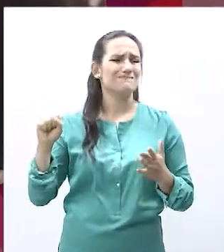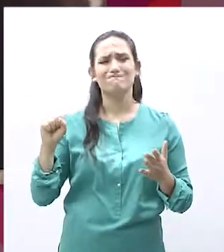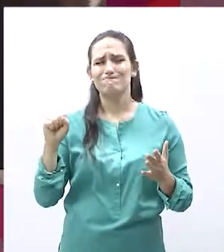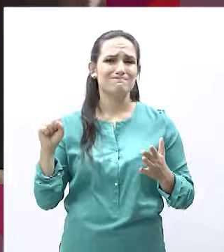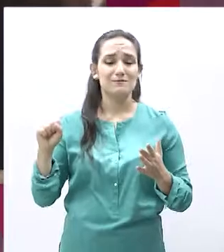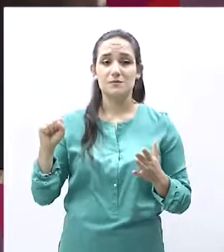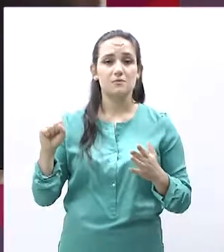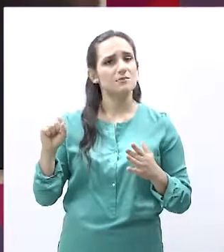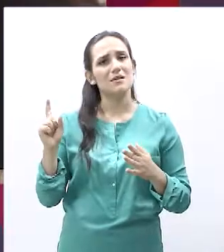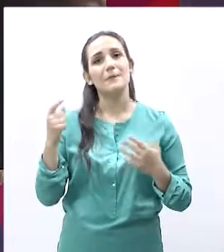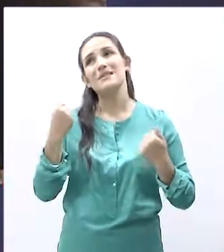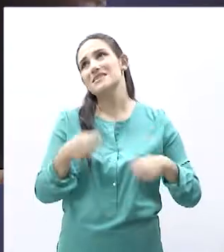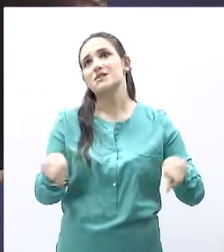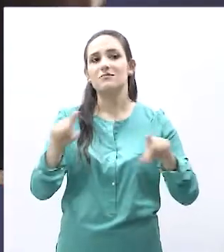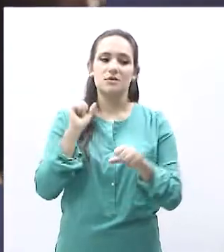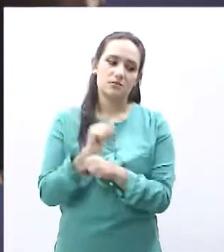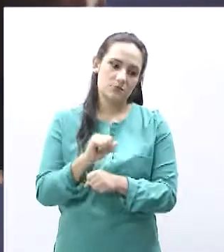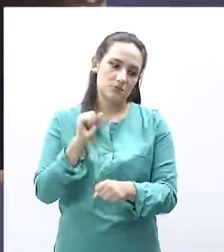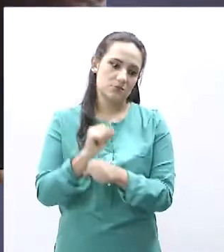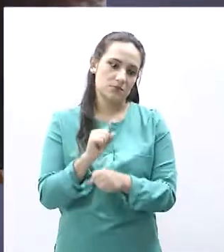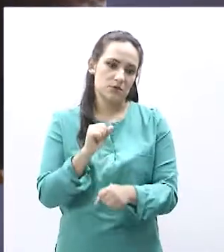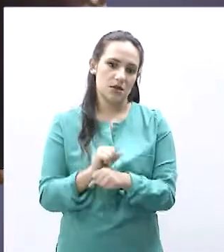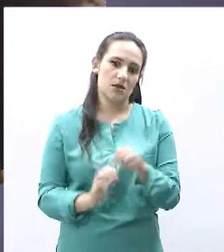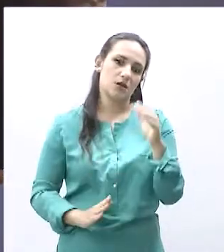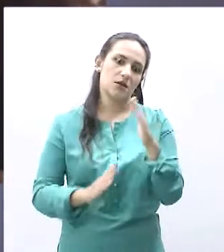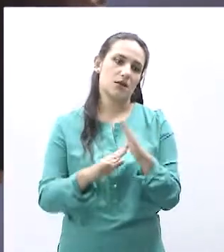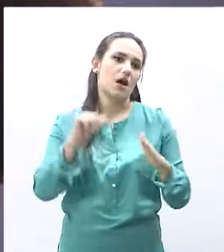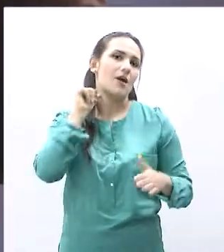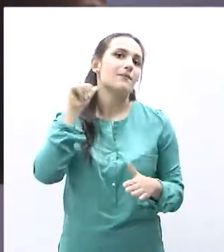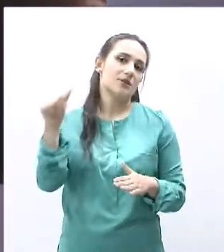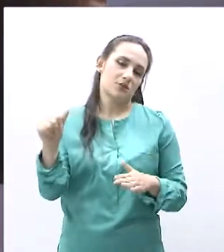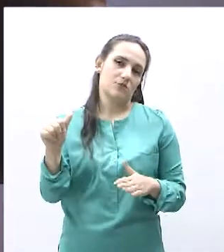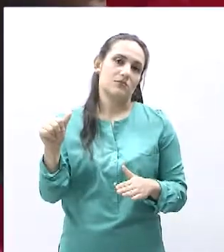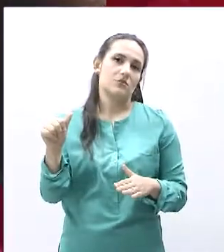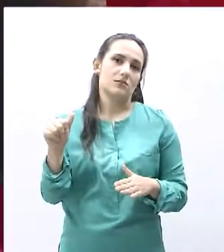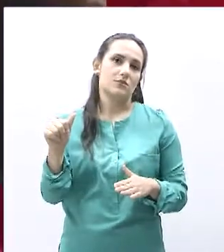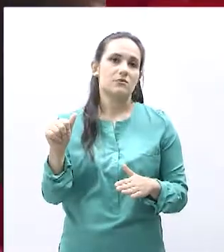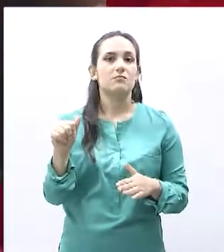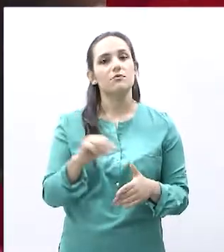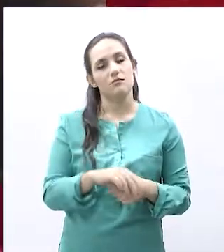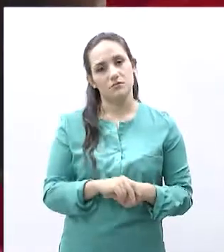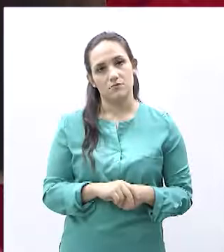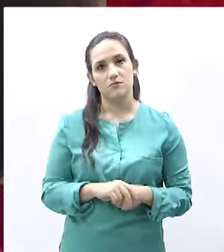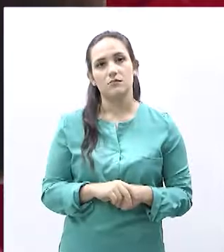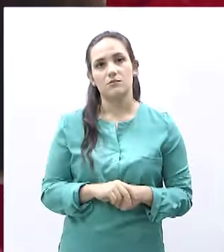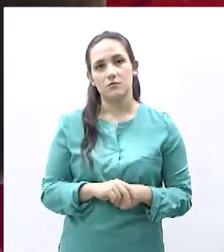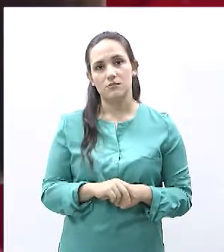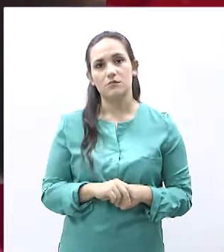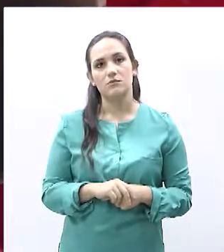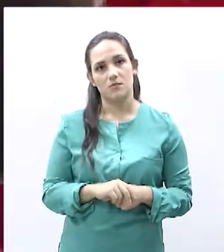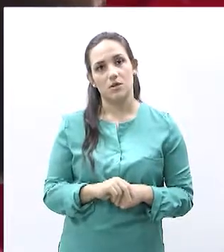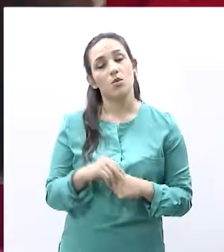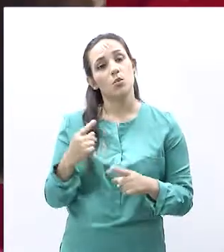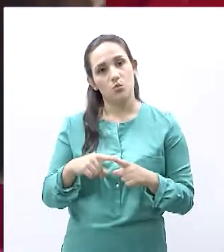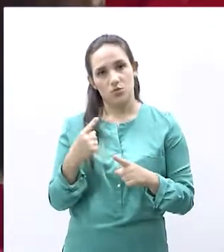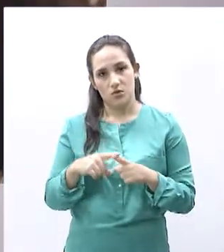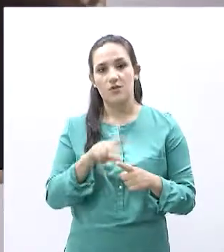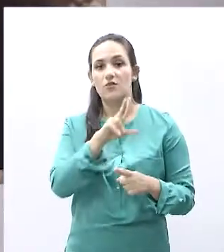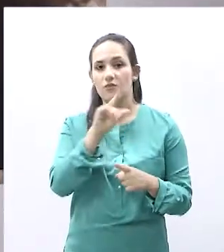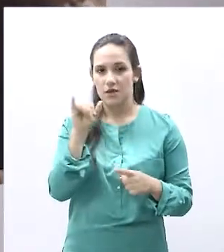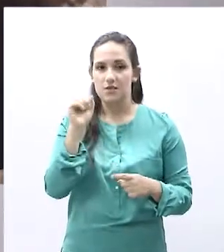ficar esperando abril, quando os benefícios voltarão a ser suspensos por falta de prova de